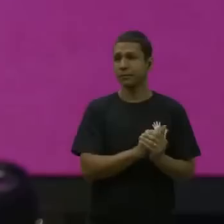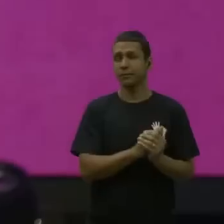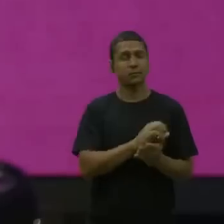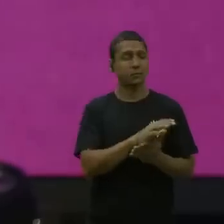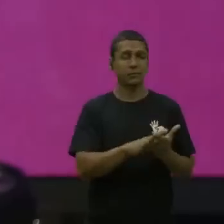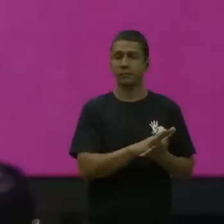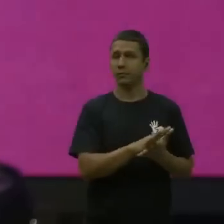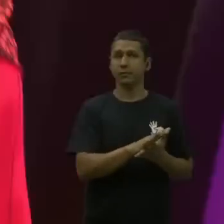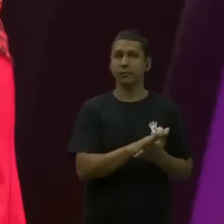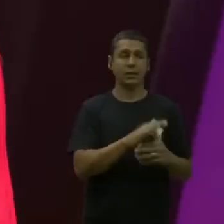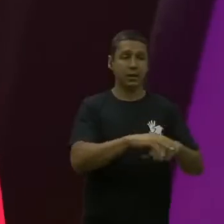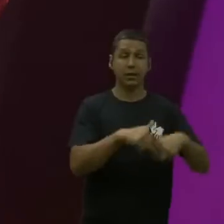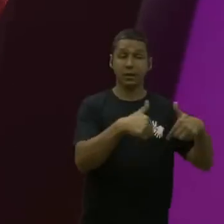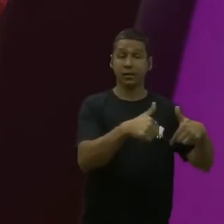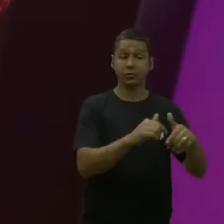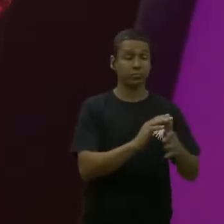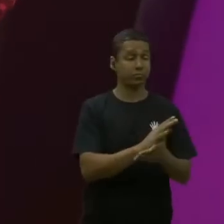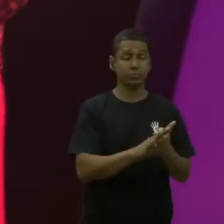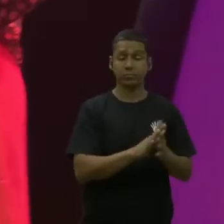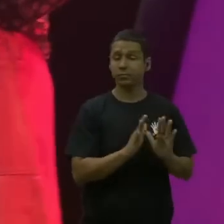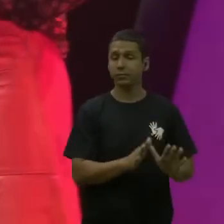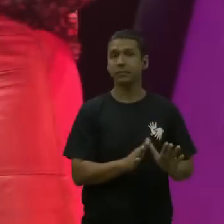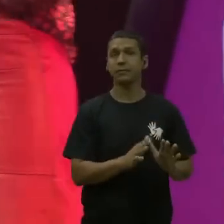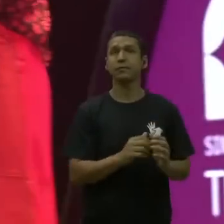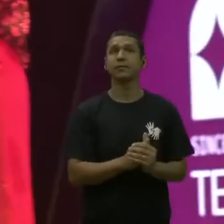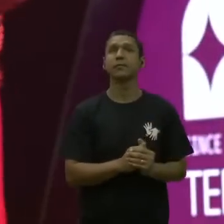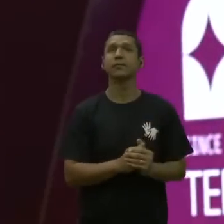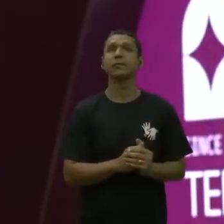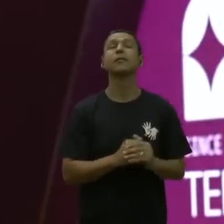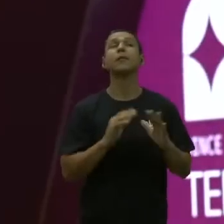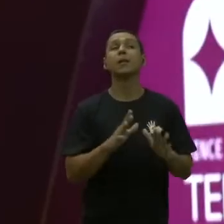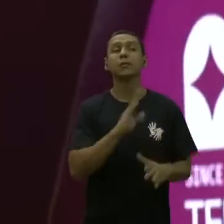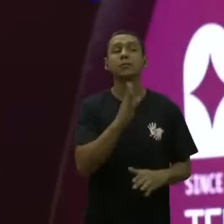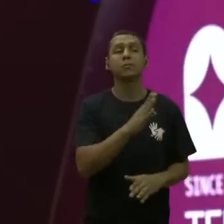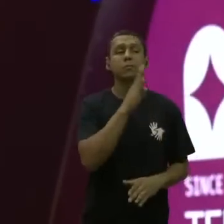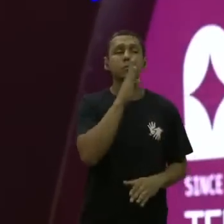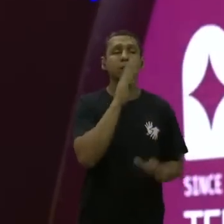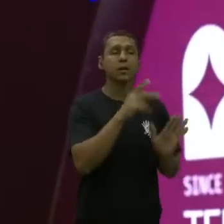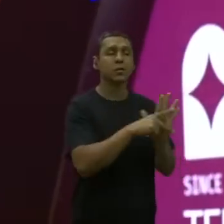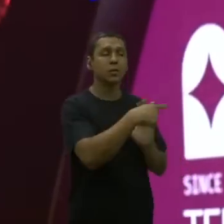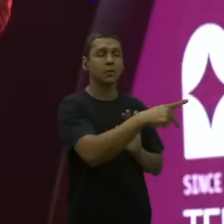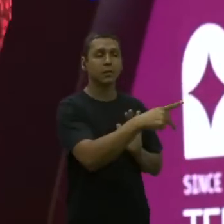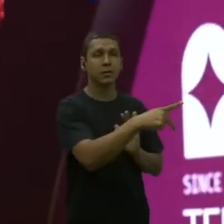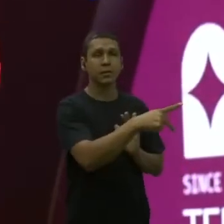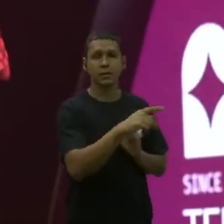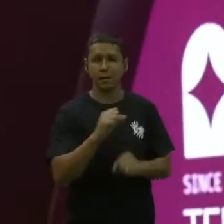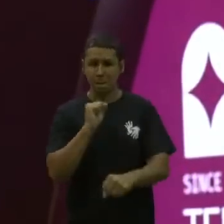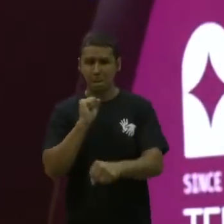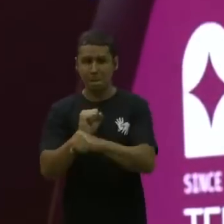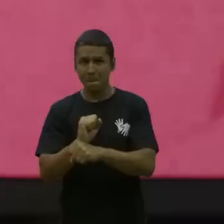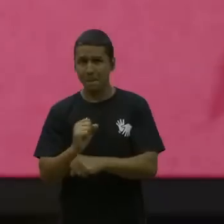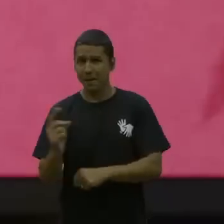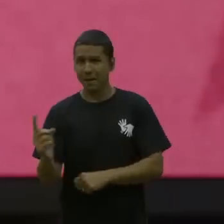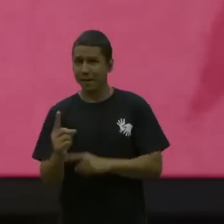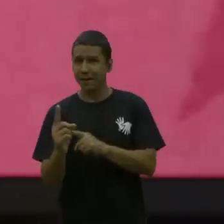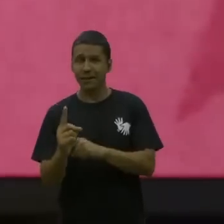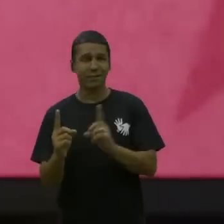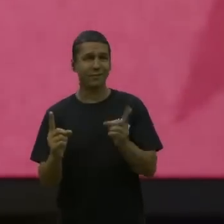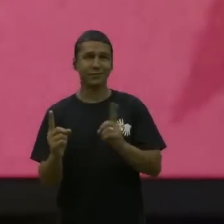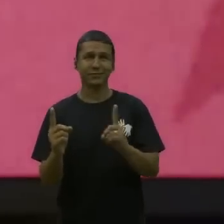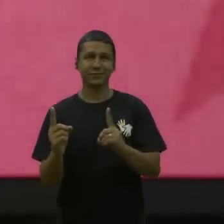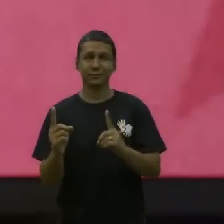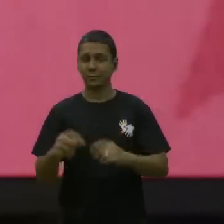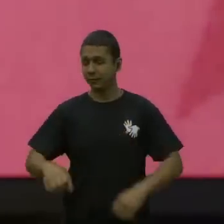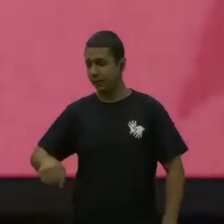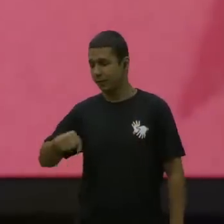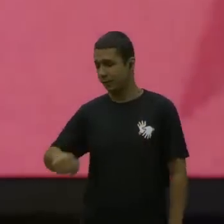Jesus está calado. Só que o silêncio dele não para ela. Pega na mão desse crente que está do teu